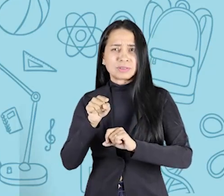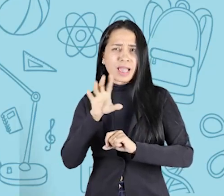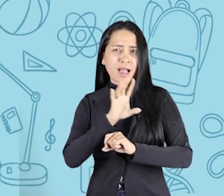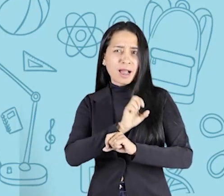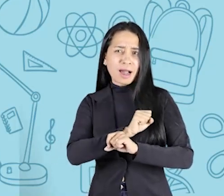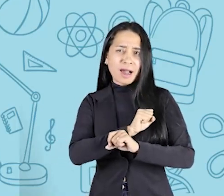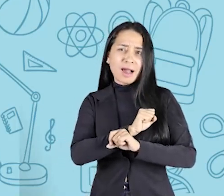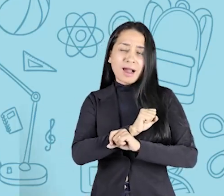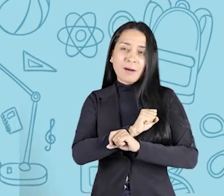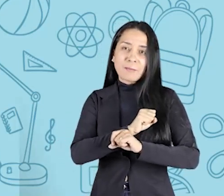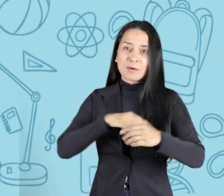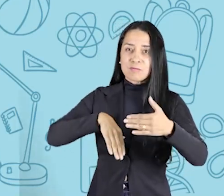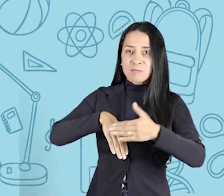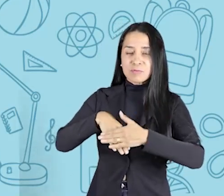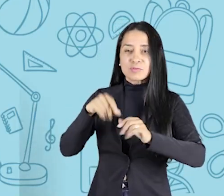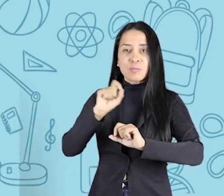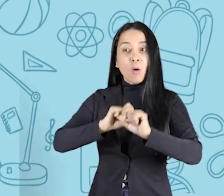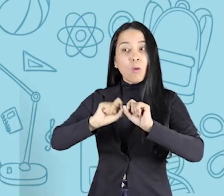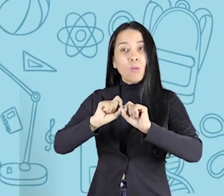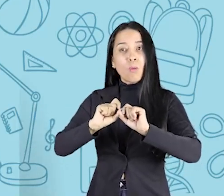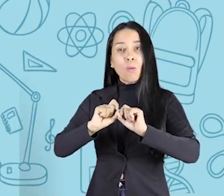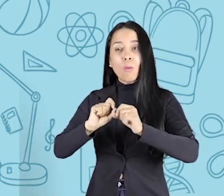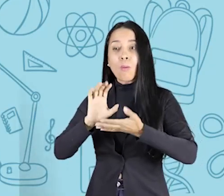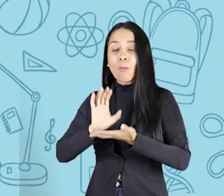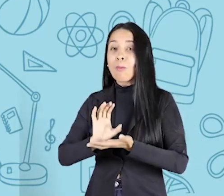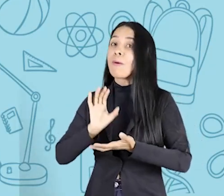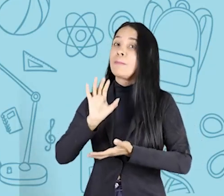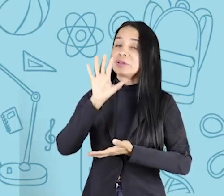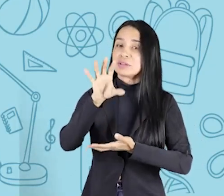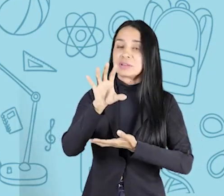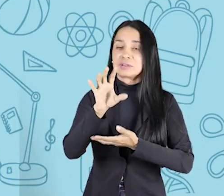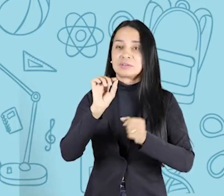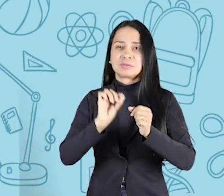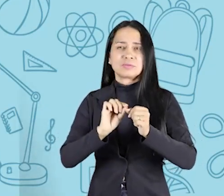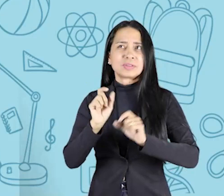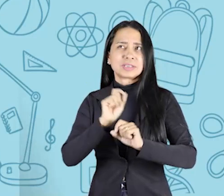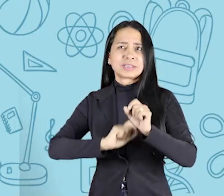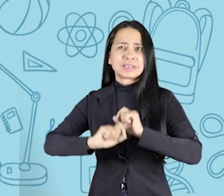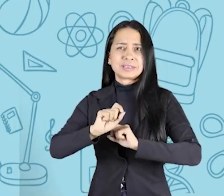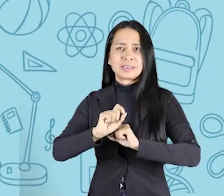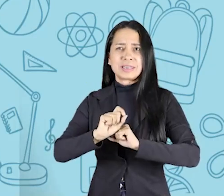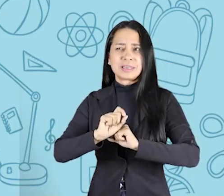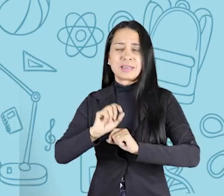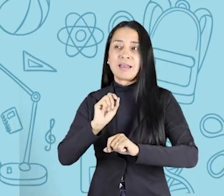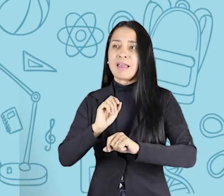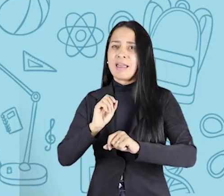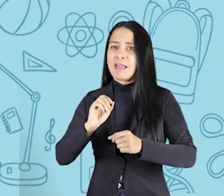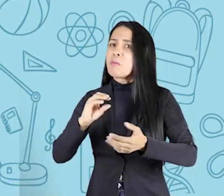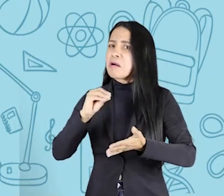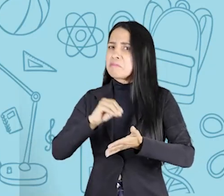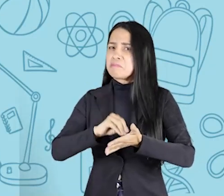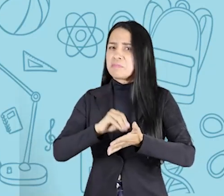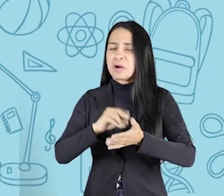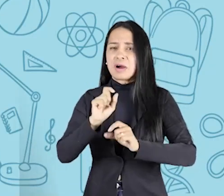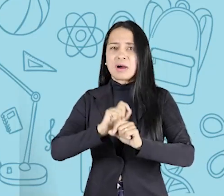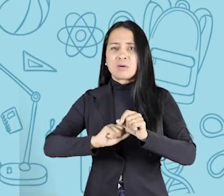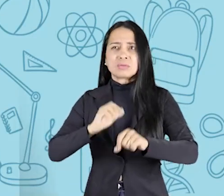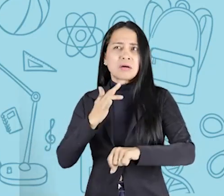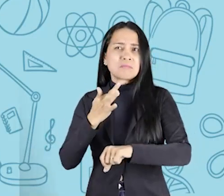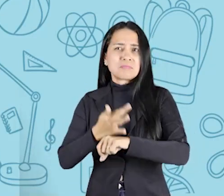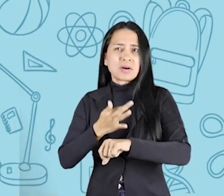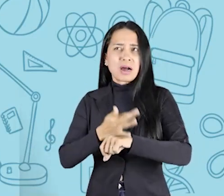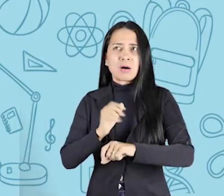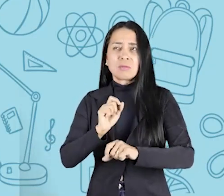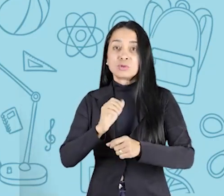ou mesmo basquete. Quando você vai fazer uma cobrança de falta, ou quando você vai fazer